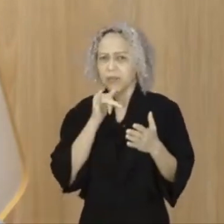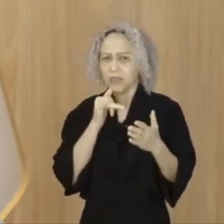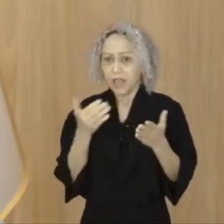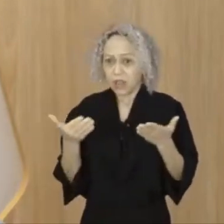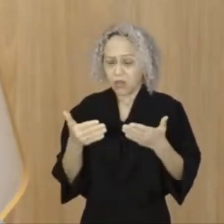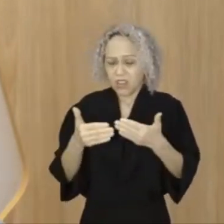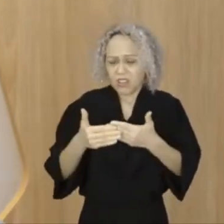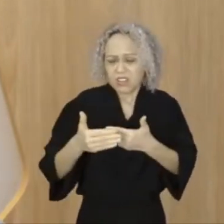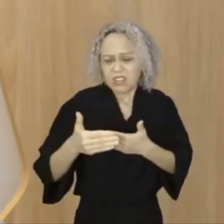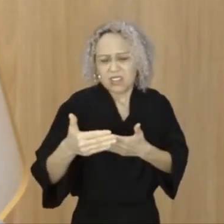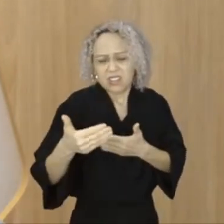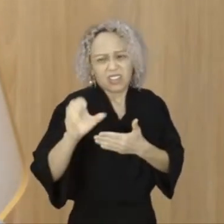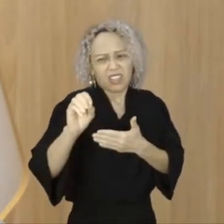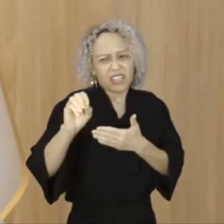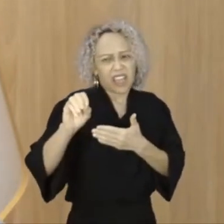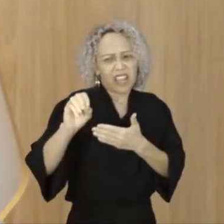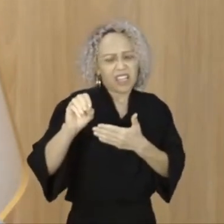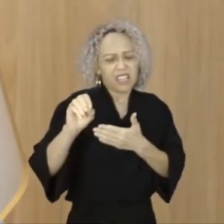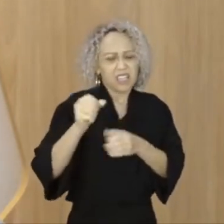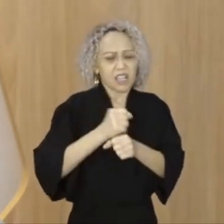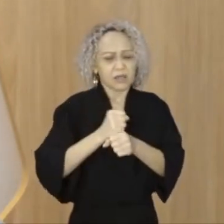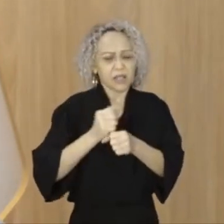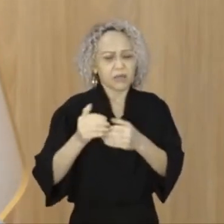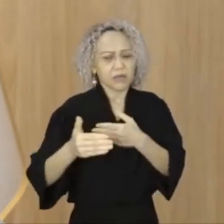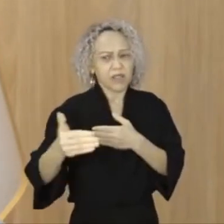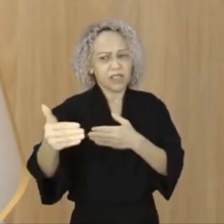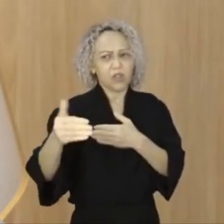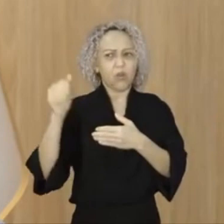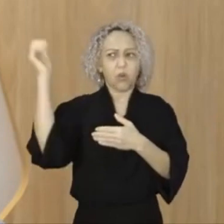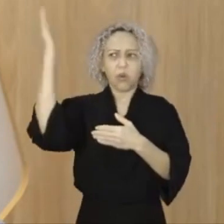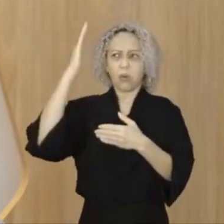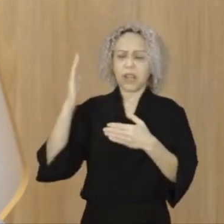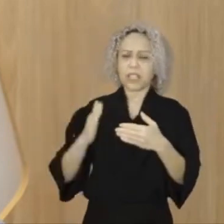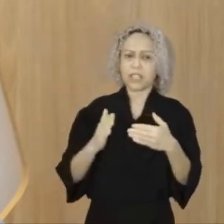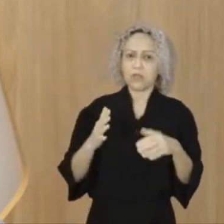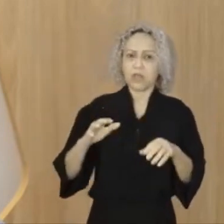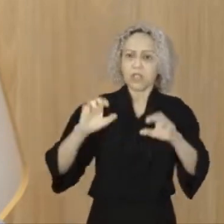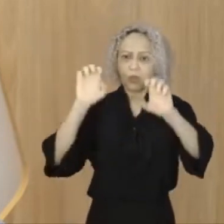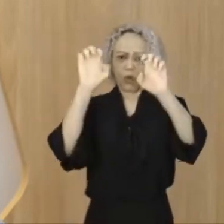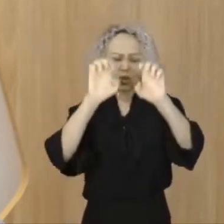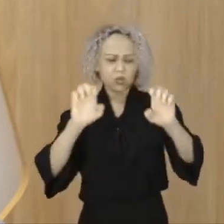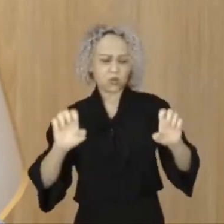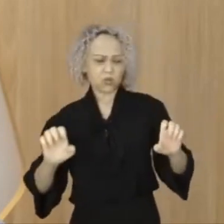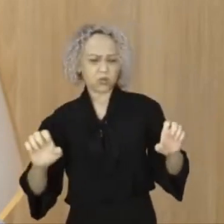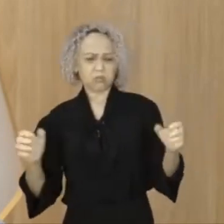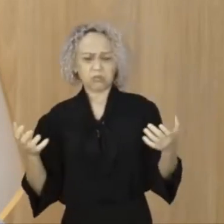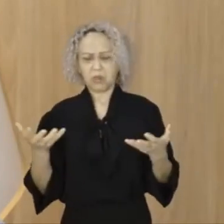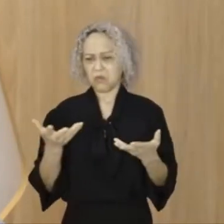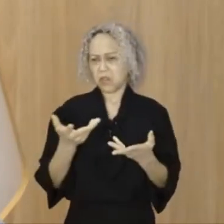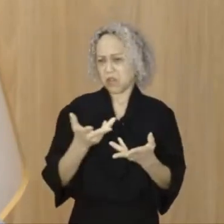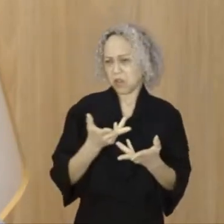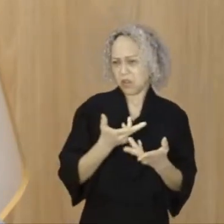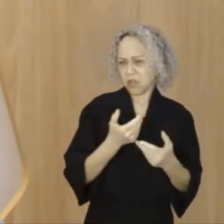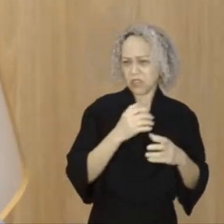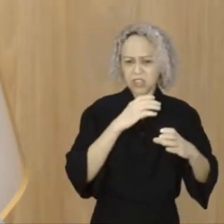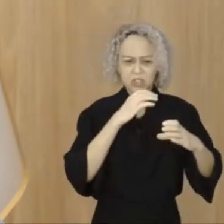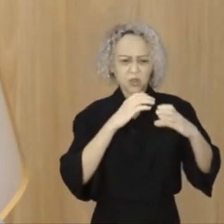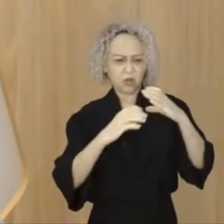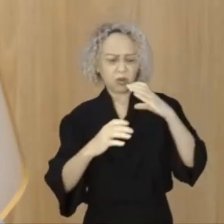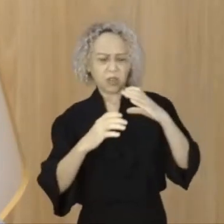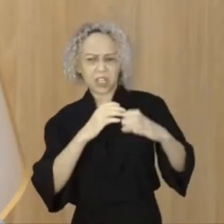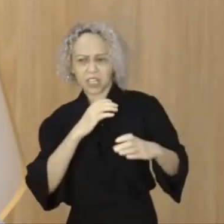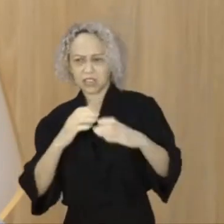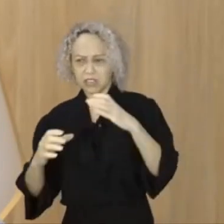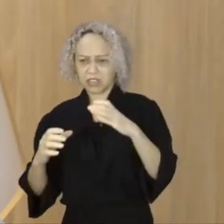do ponto de vista da sua infraestrutura, seja de dados, de comunicação, seja da infraestrutura